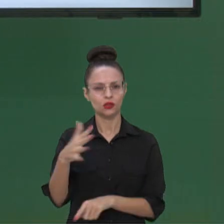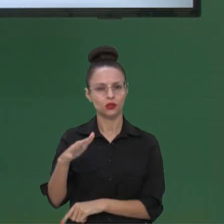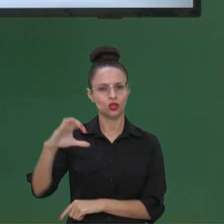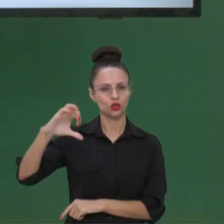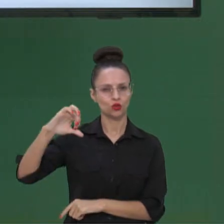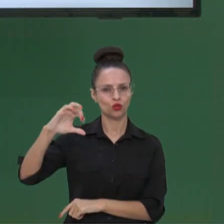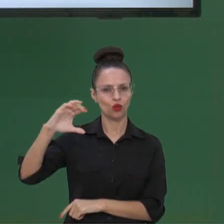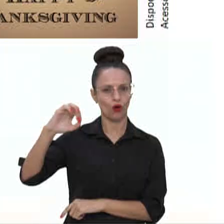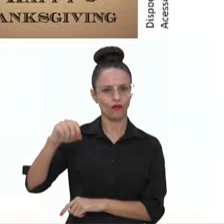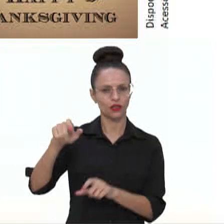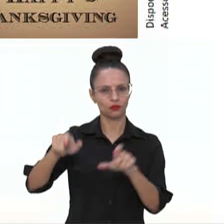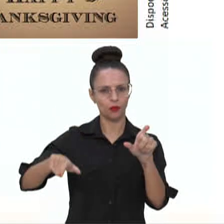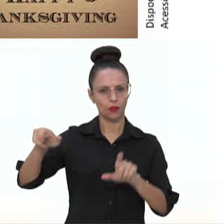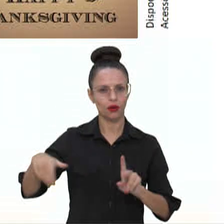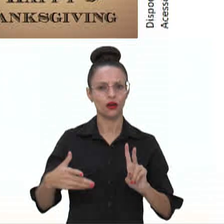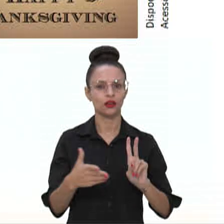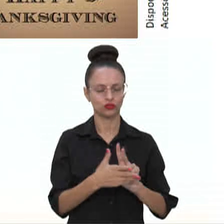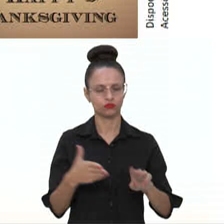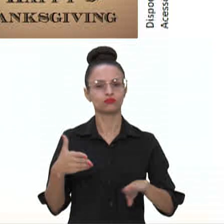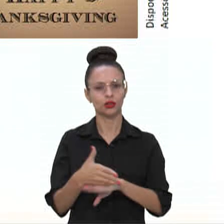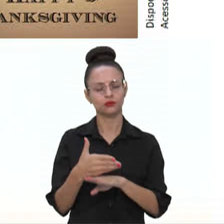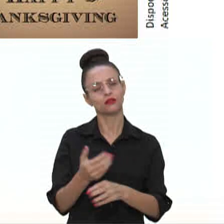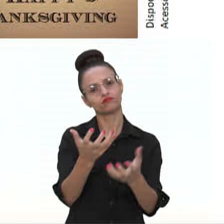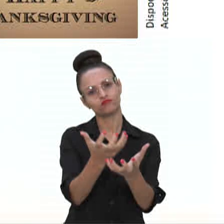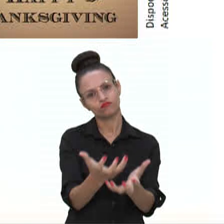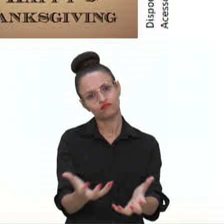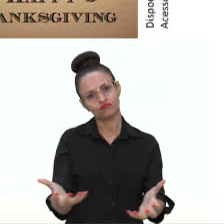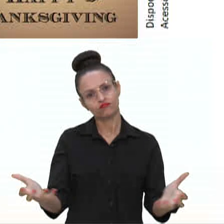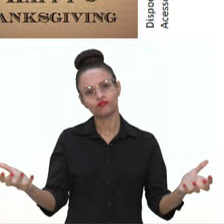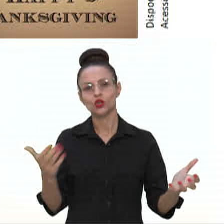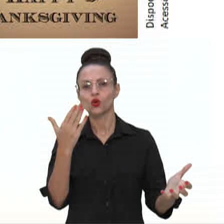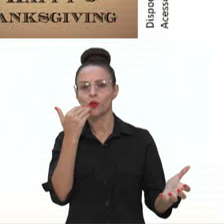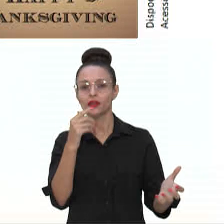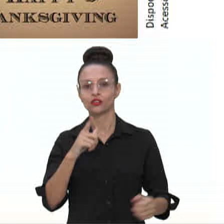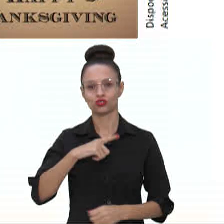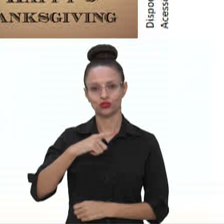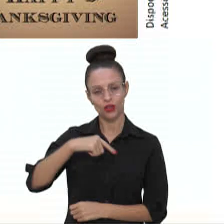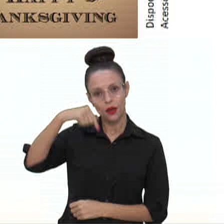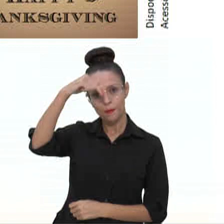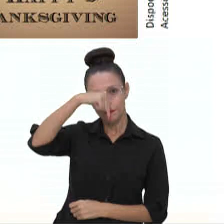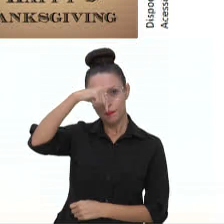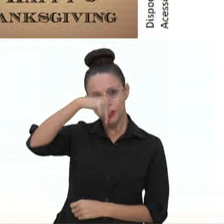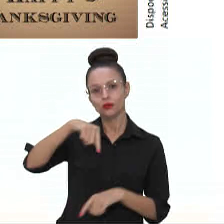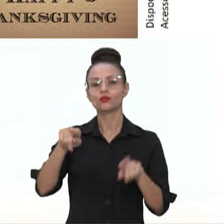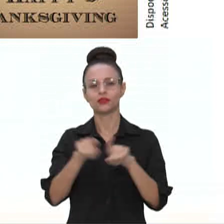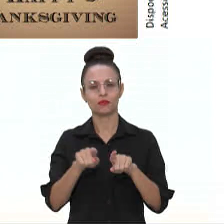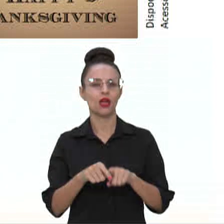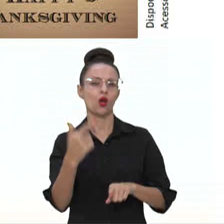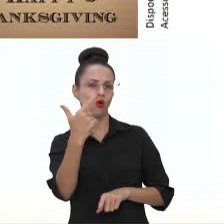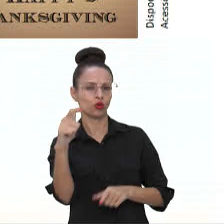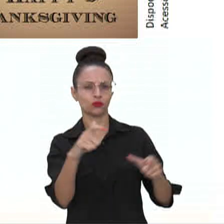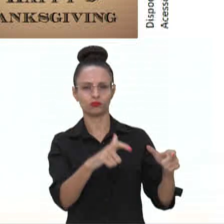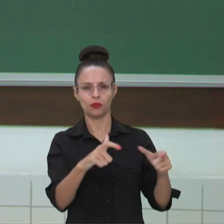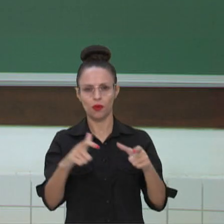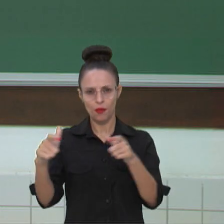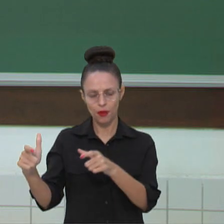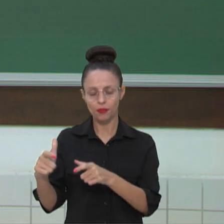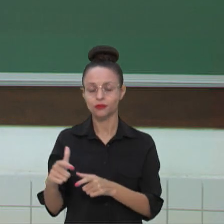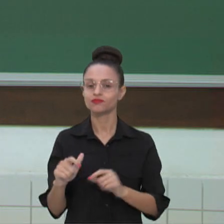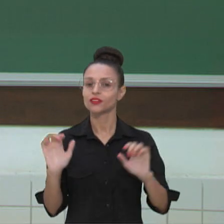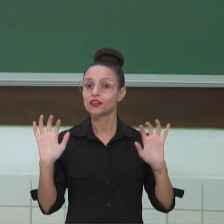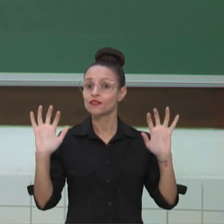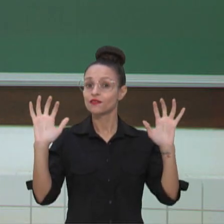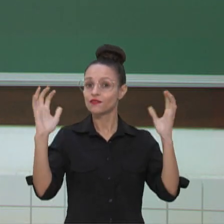índios participaram e foi feito um grande banquete que incluía peru e outros pratos. Então, uma festa